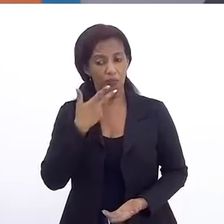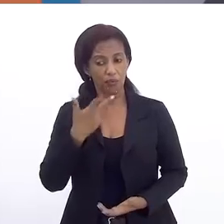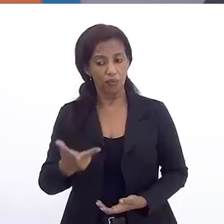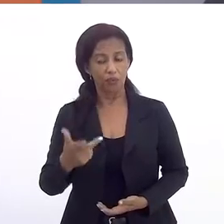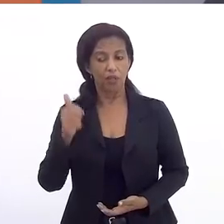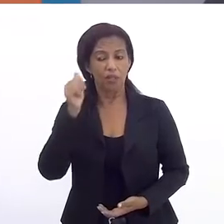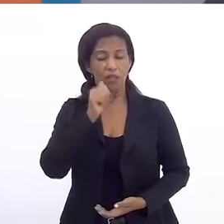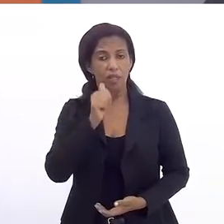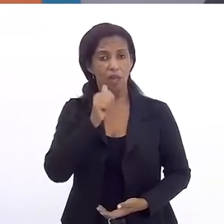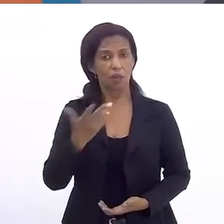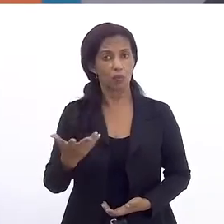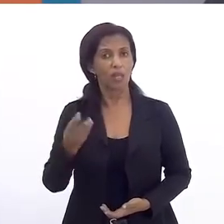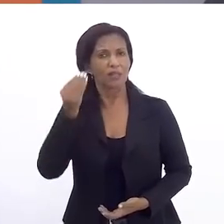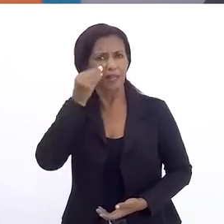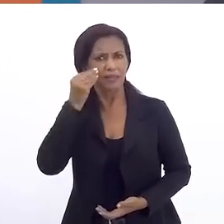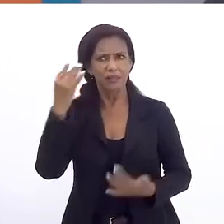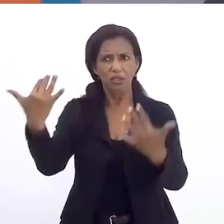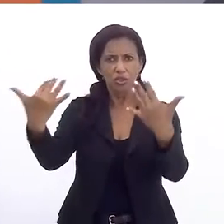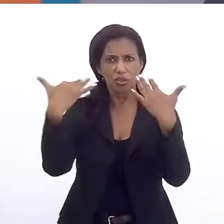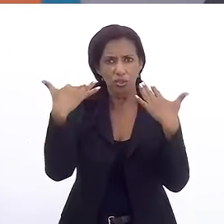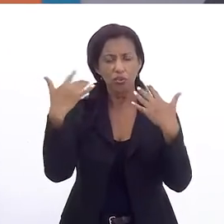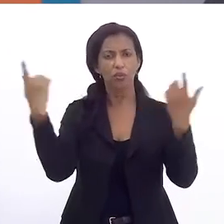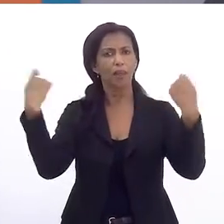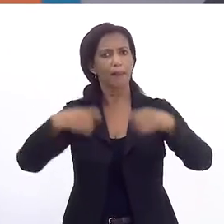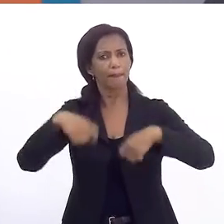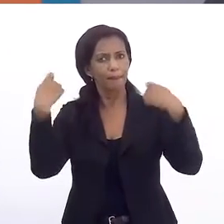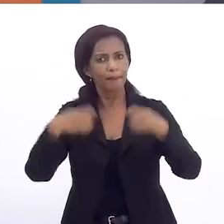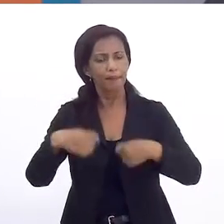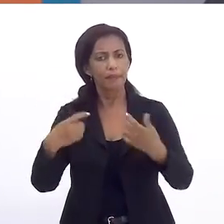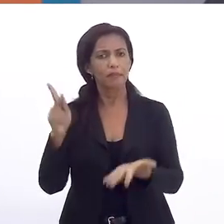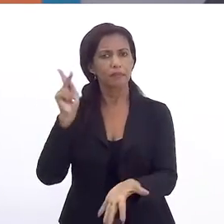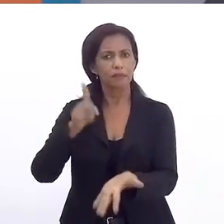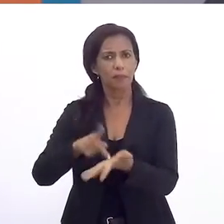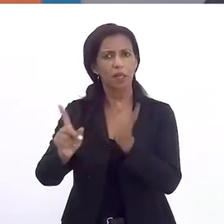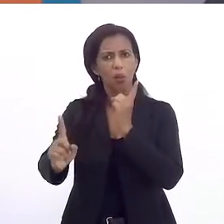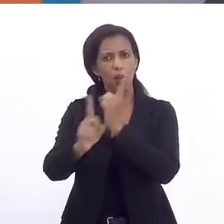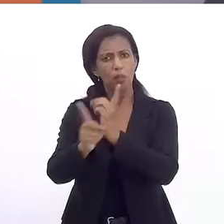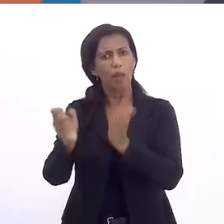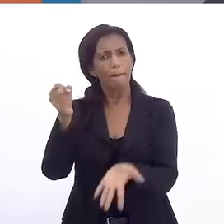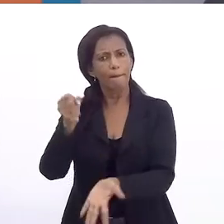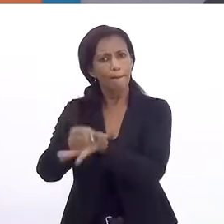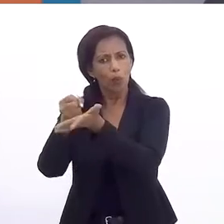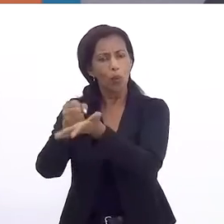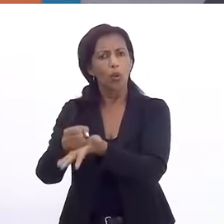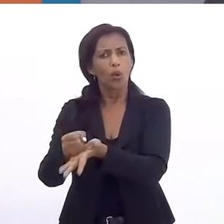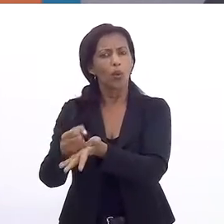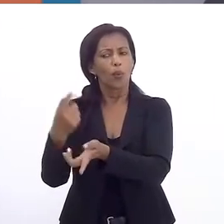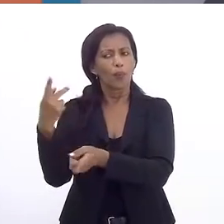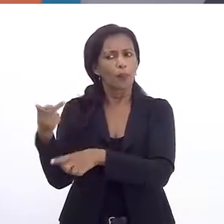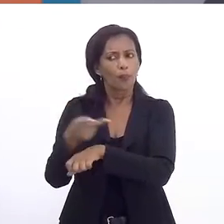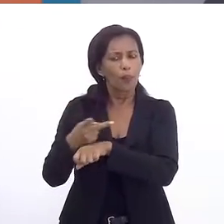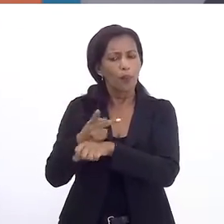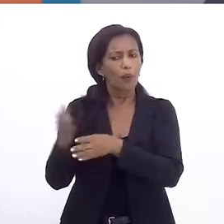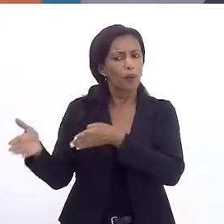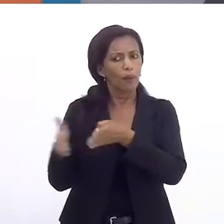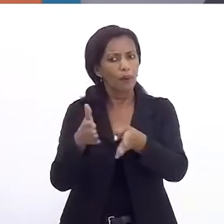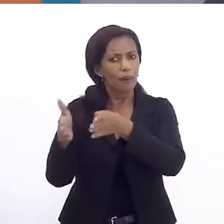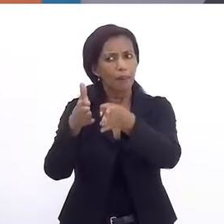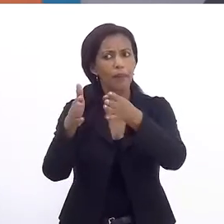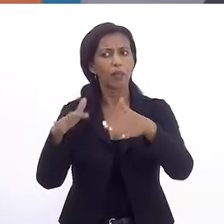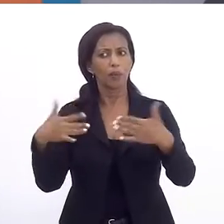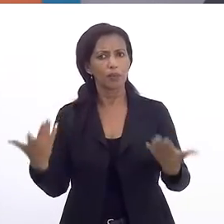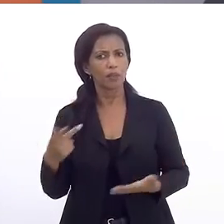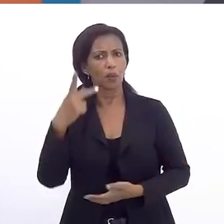caminho, eu acho que, então, né, o seu gabinete, o seu mandato, a senhora se coloca muito sensível à causa. Dá para sentir até o seu